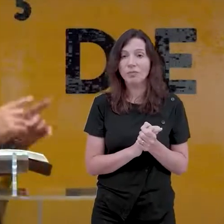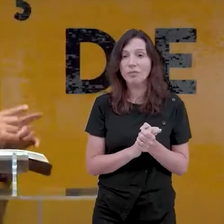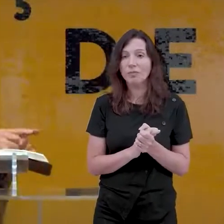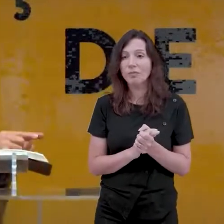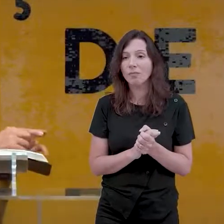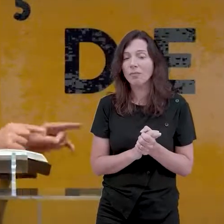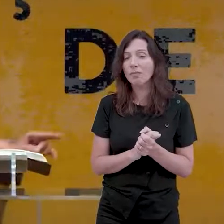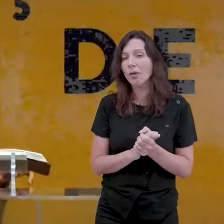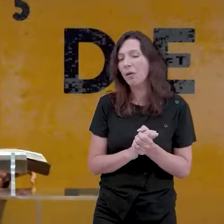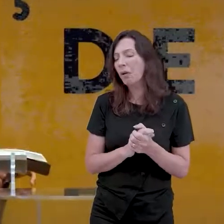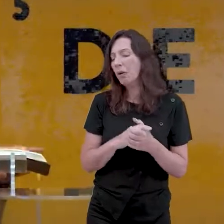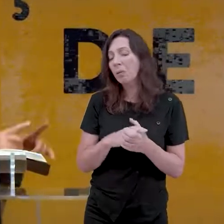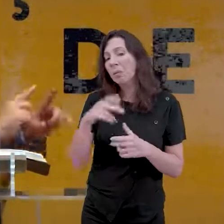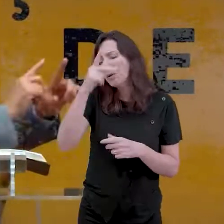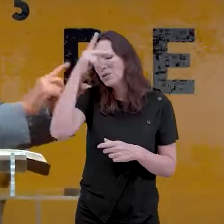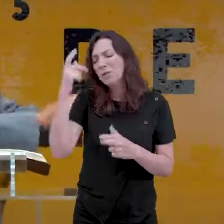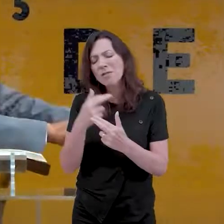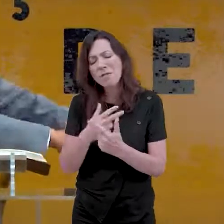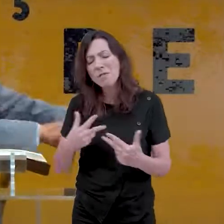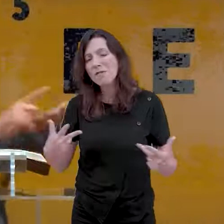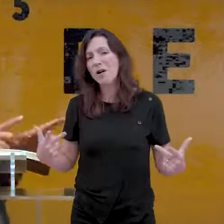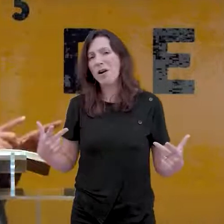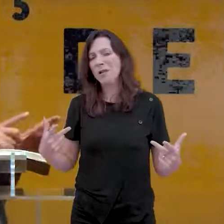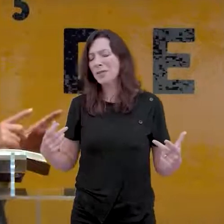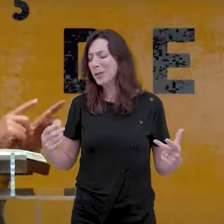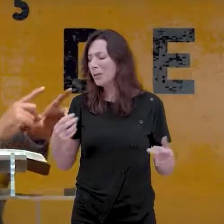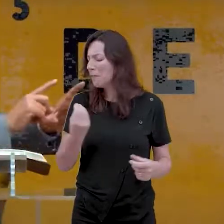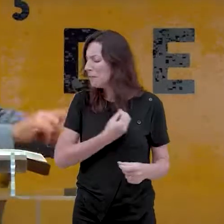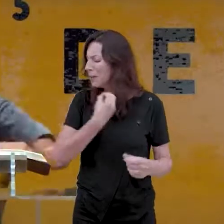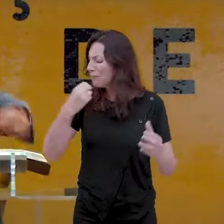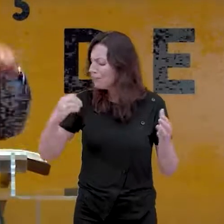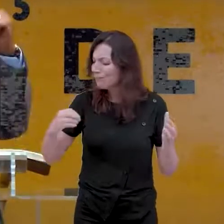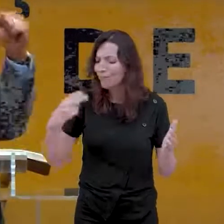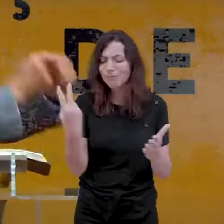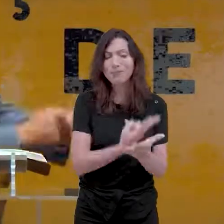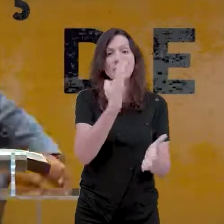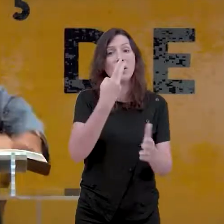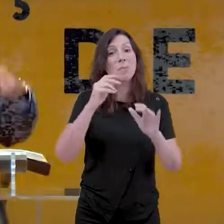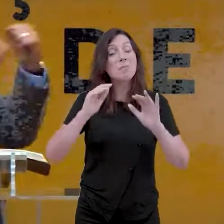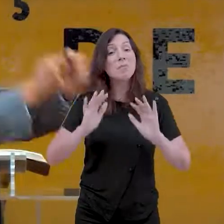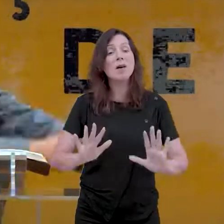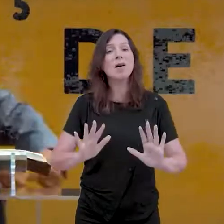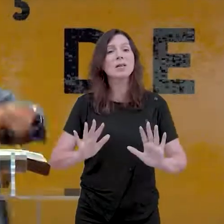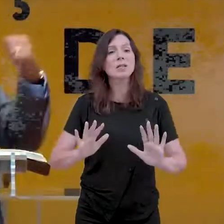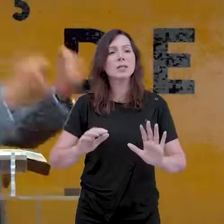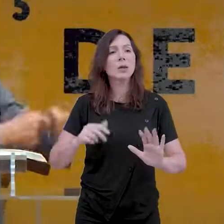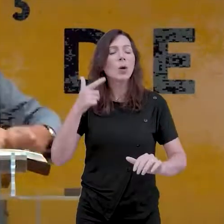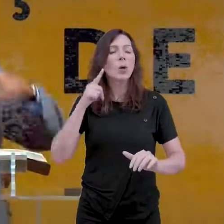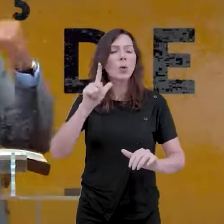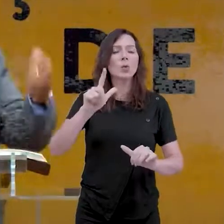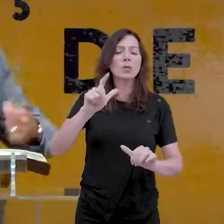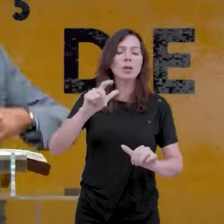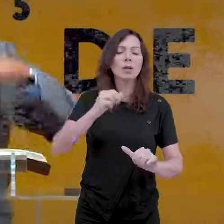Quantas pessoas que passaram por tragédias, e a partir daquela tragédia que ela passou, ela resolveu investir seu tempo, a sua energia, sua